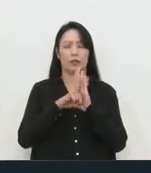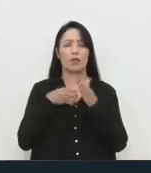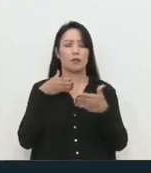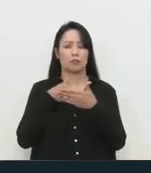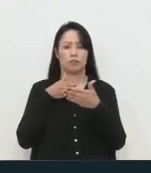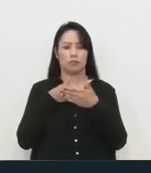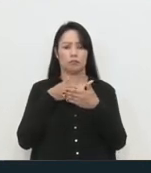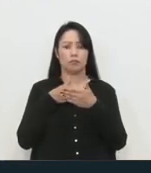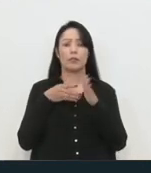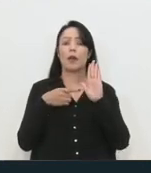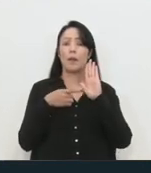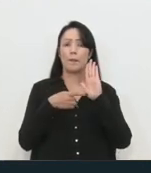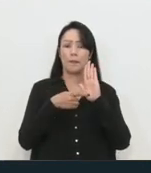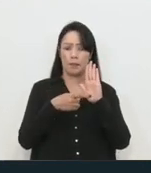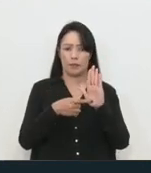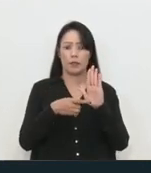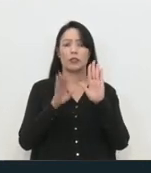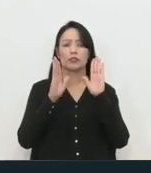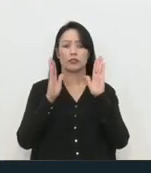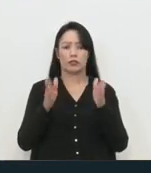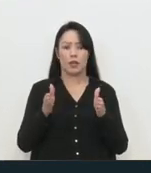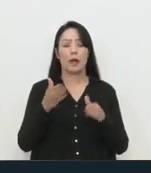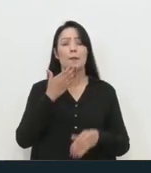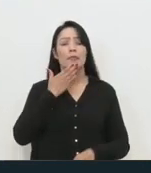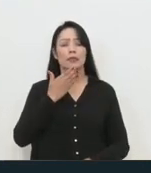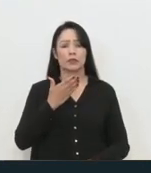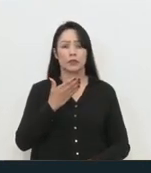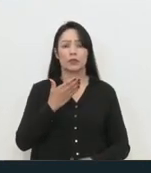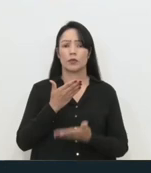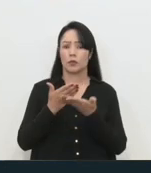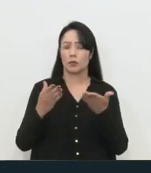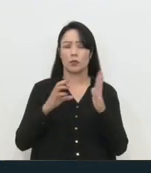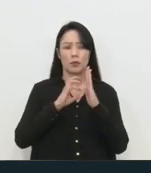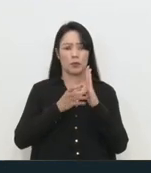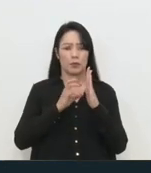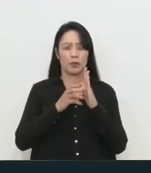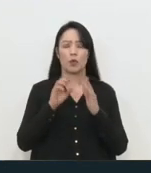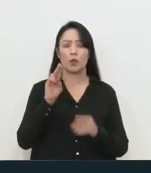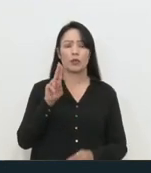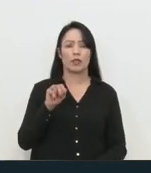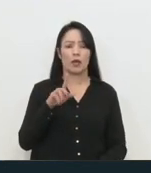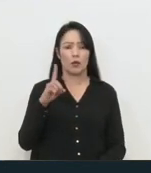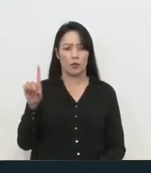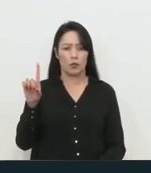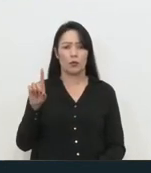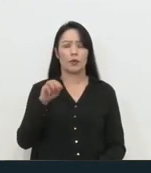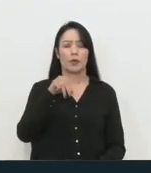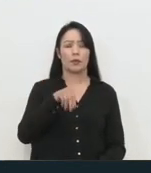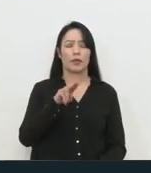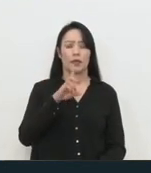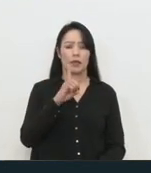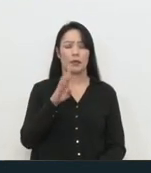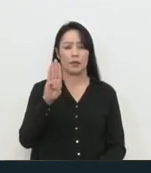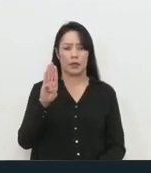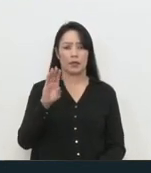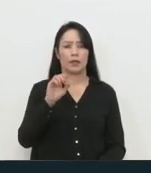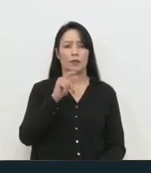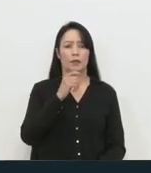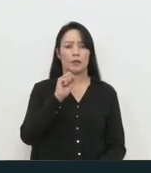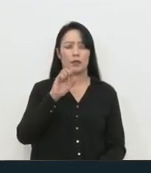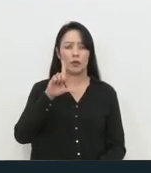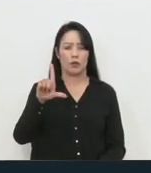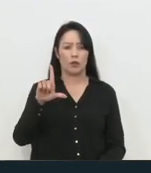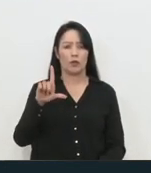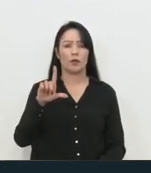apontados solicitamos aos partidos União Brasil MDB sol PTB